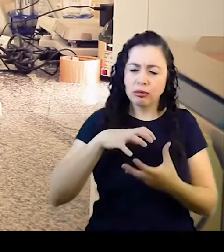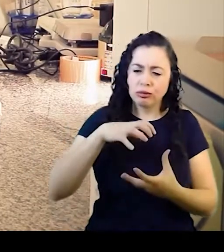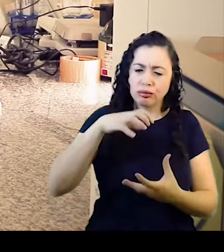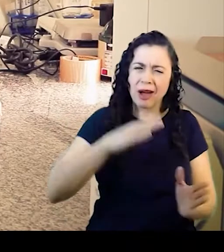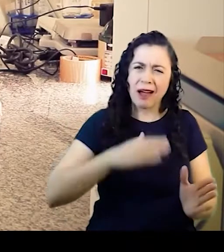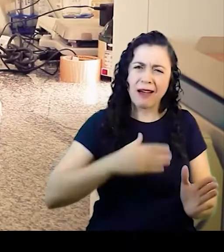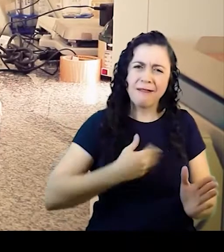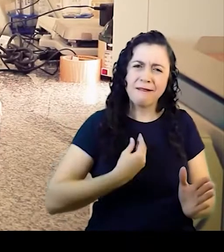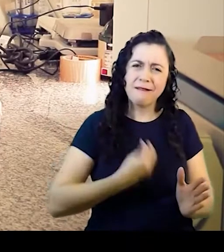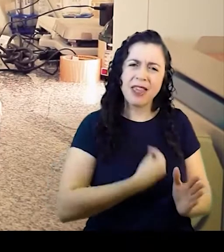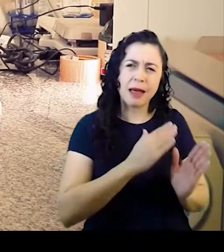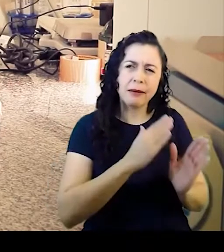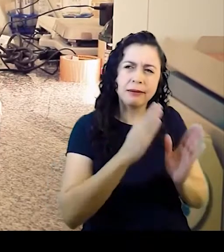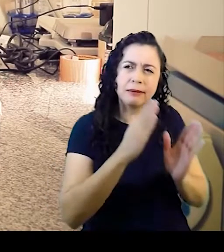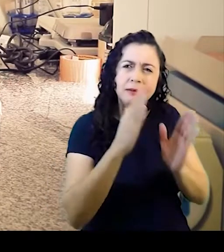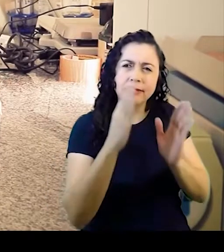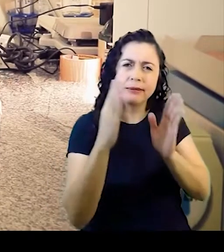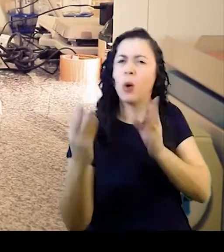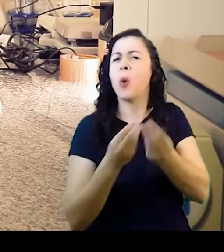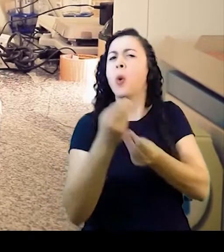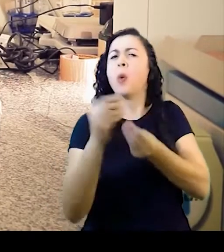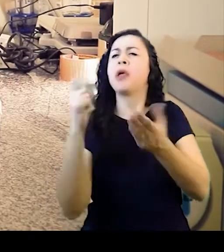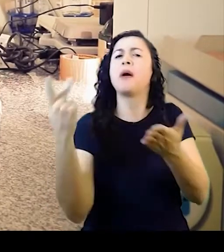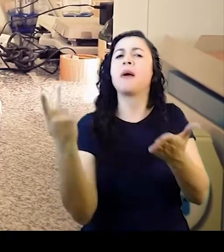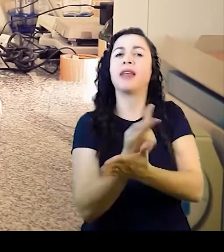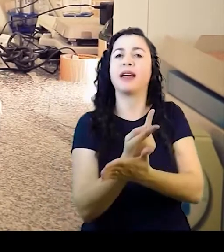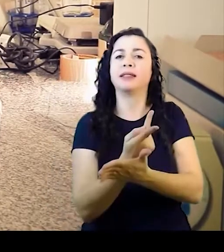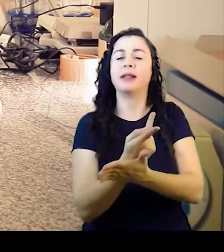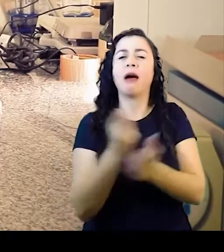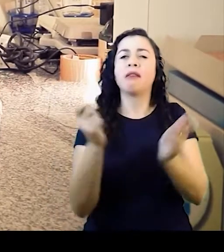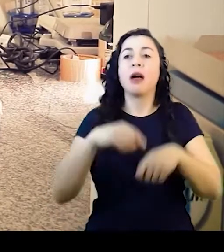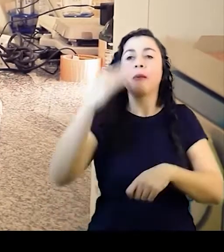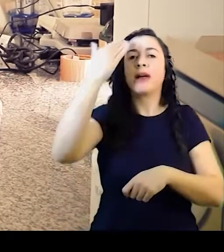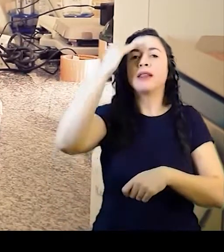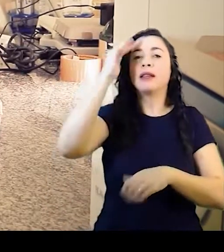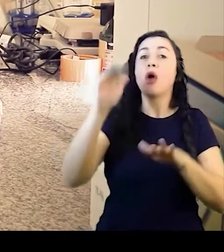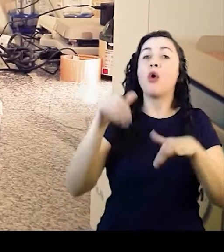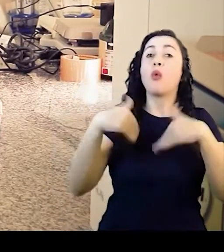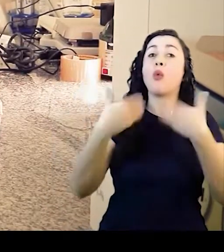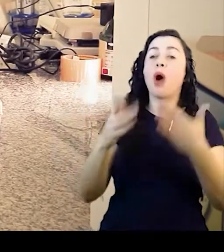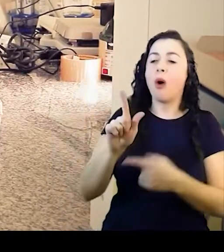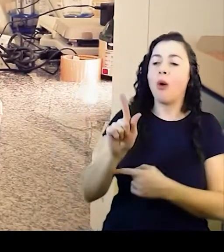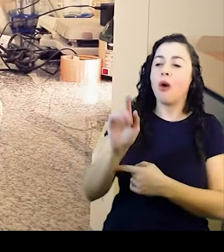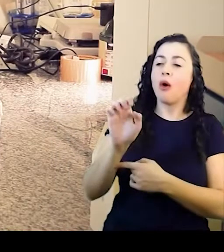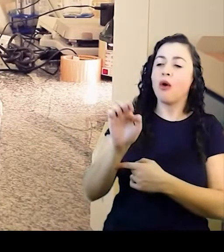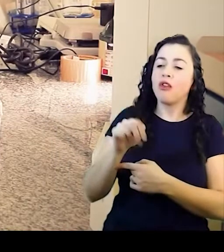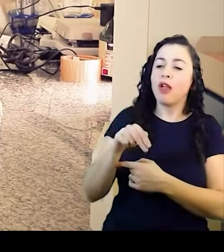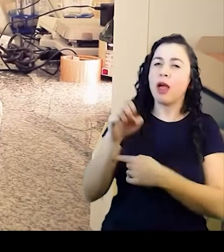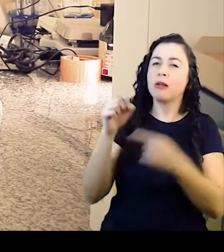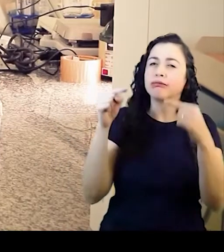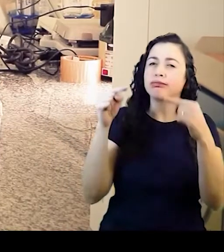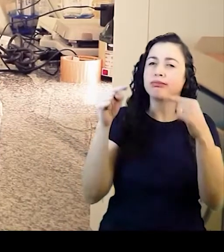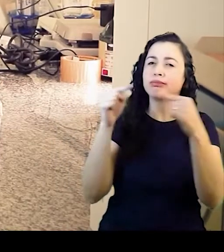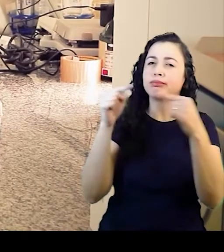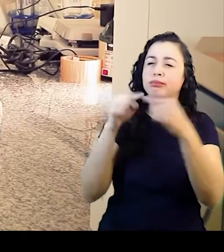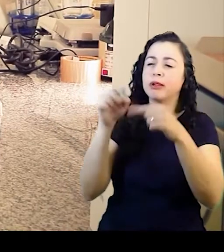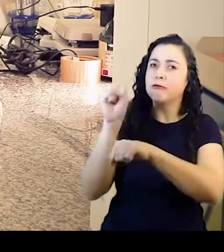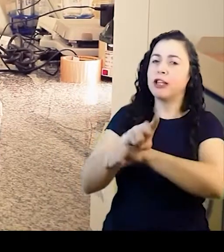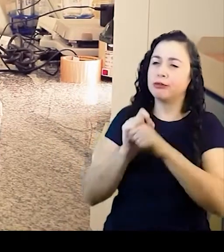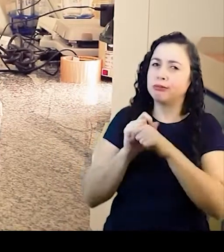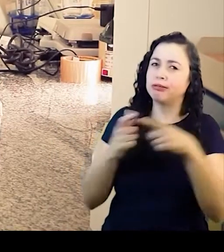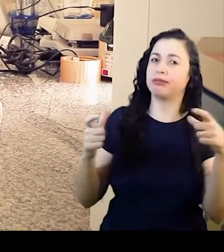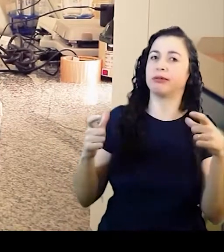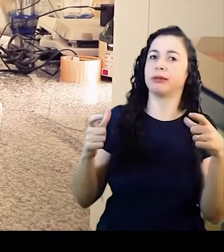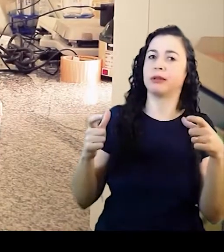e, olhando para esses genes, tentar entender quais deles são importantes para um mecanismo de infecção viral. Com isso, a